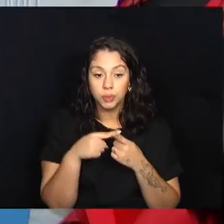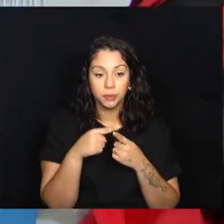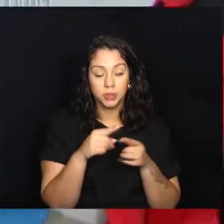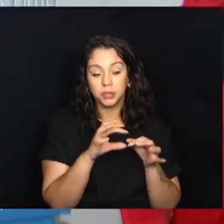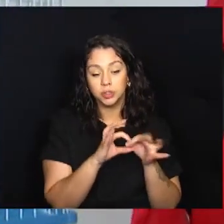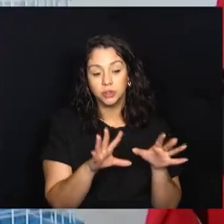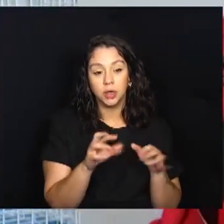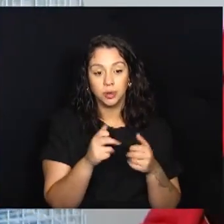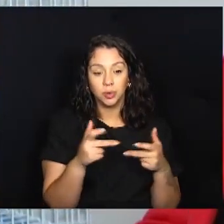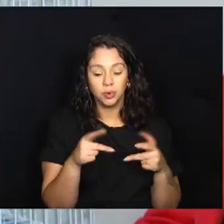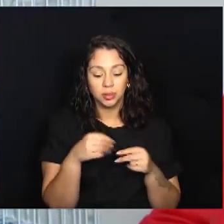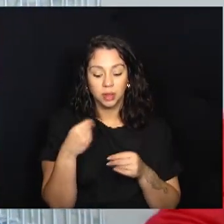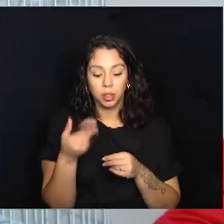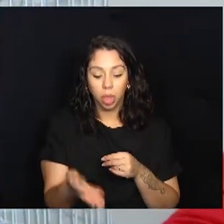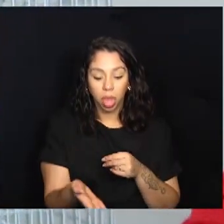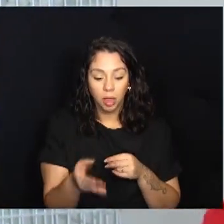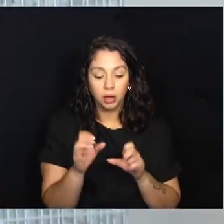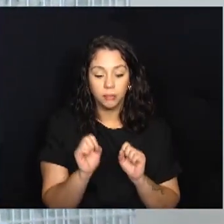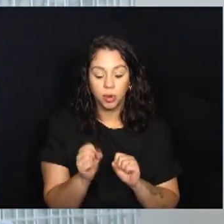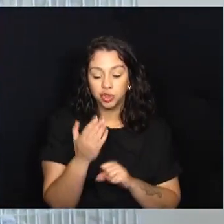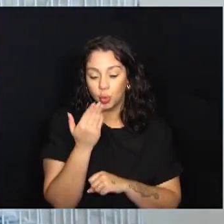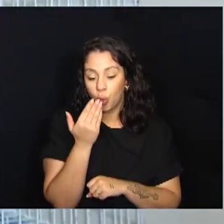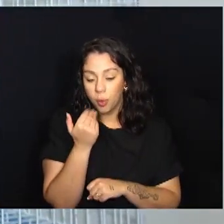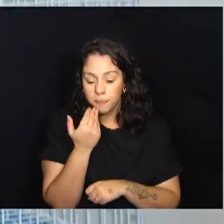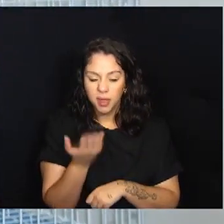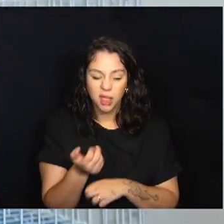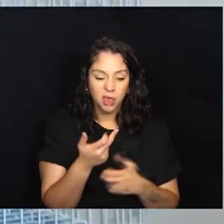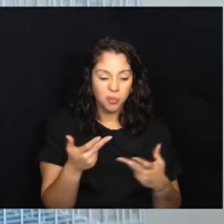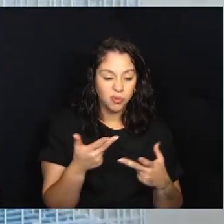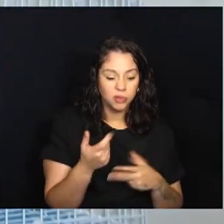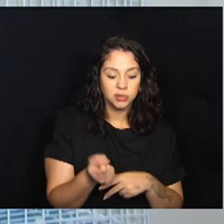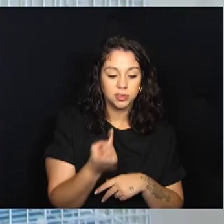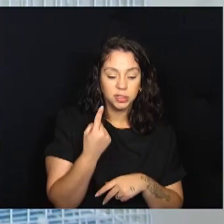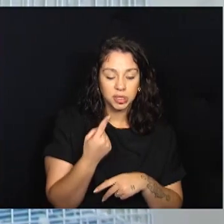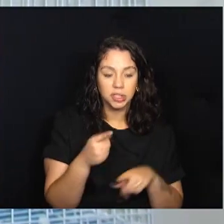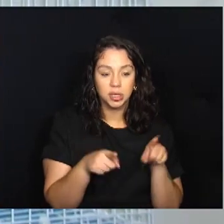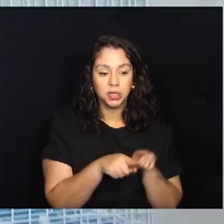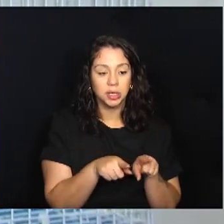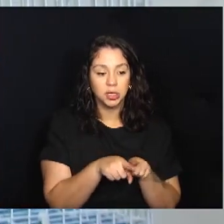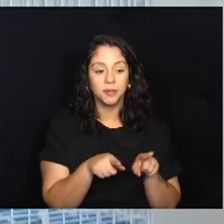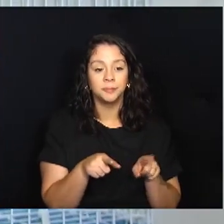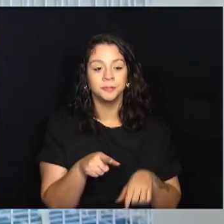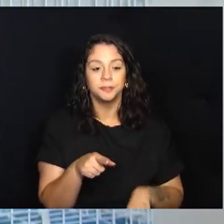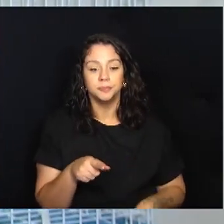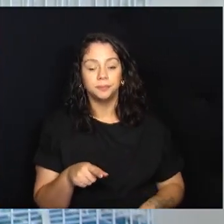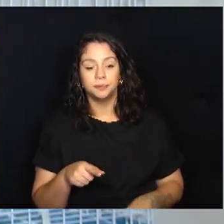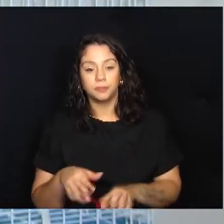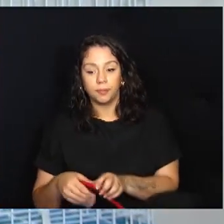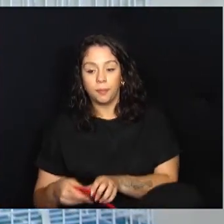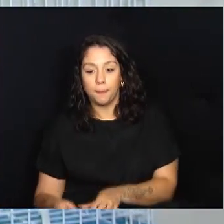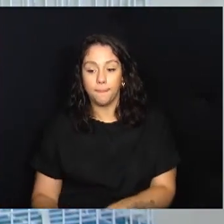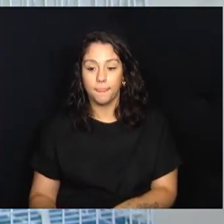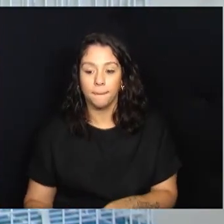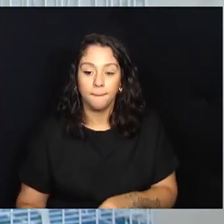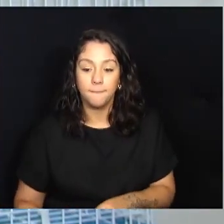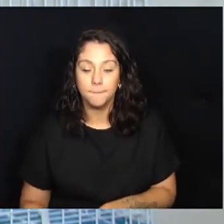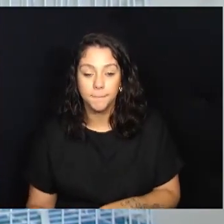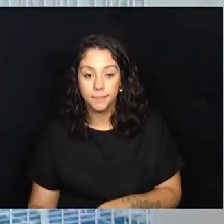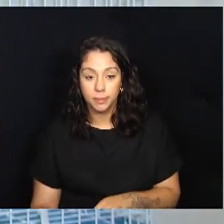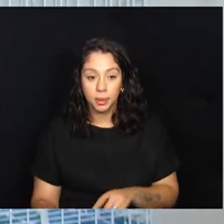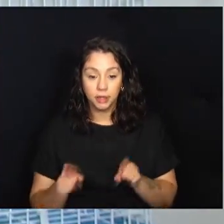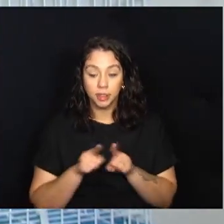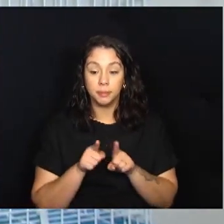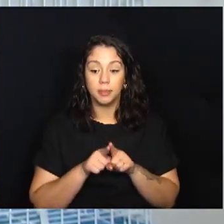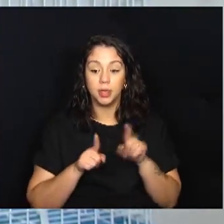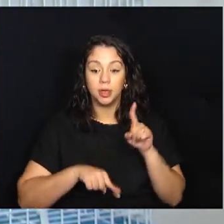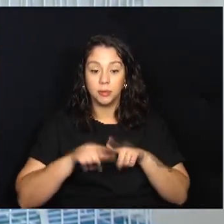cai alguma coisa no chão, eles podem acabar ingerindo algum corpo estranho, até mesmo bijuteria e tudo mais,